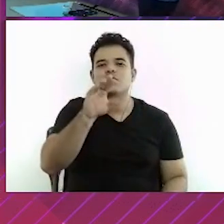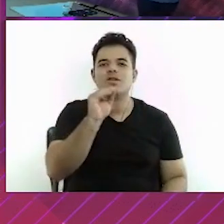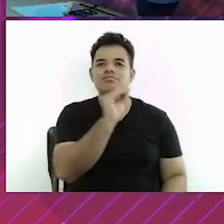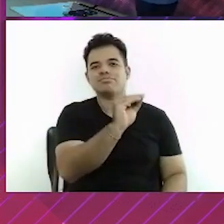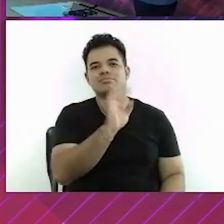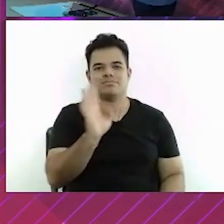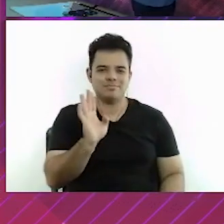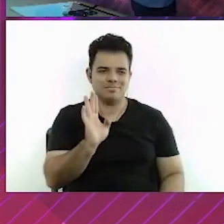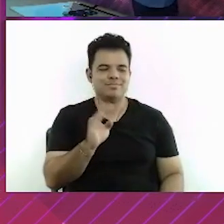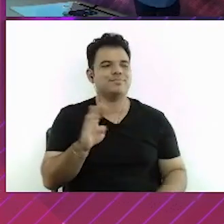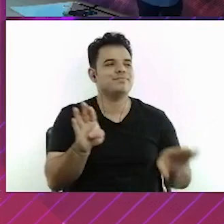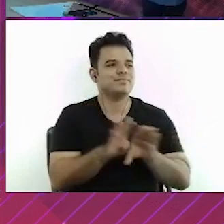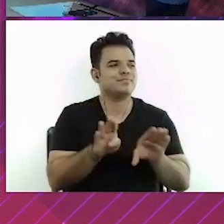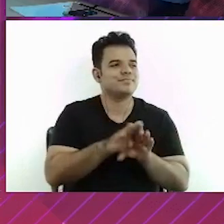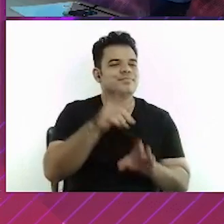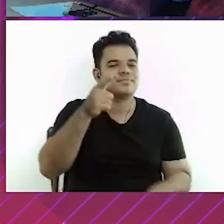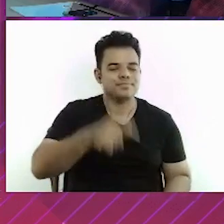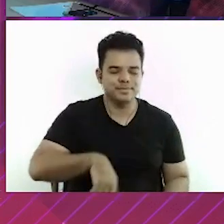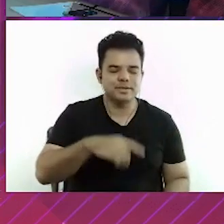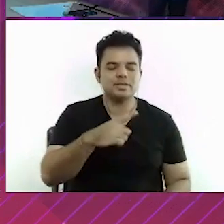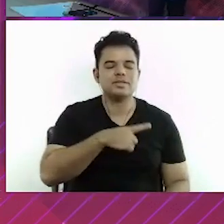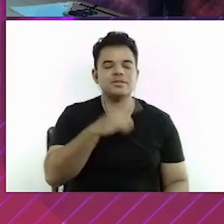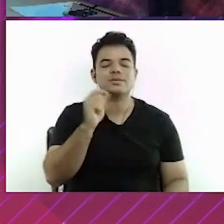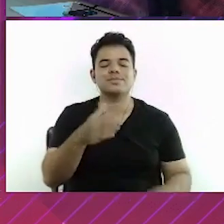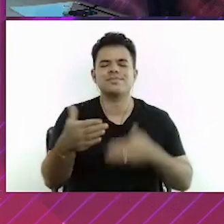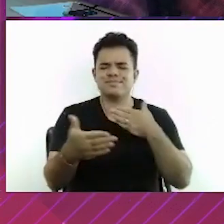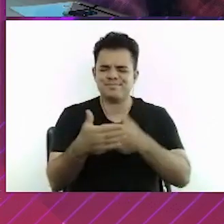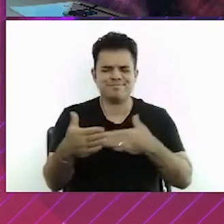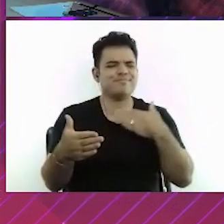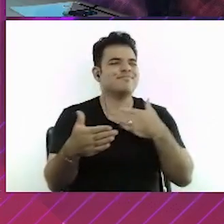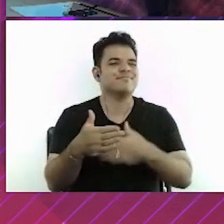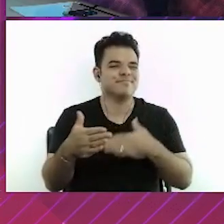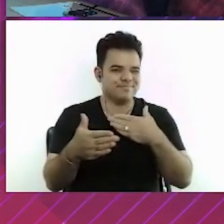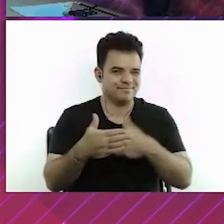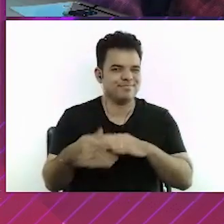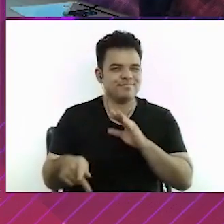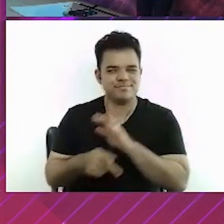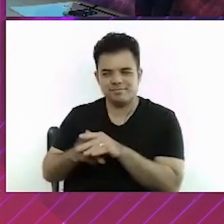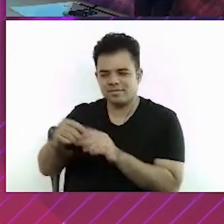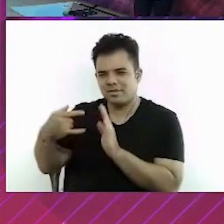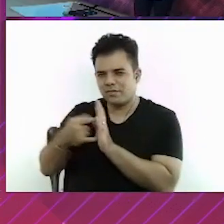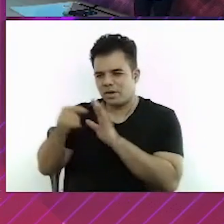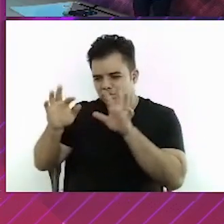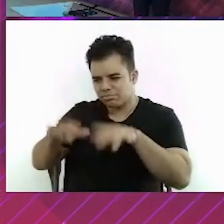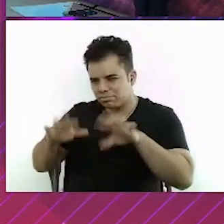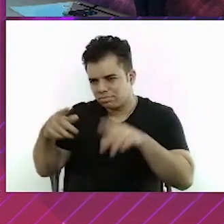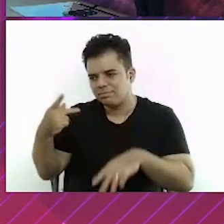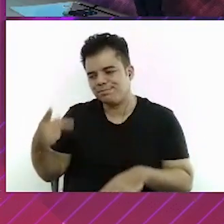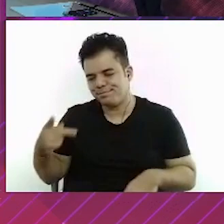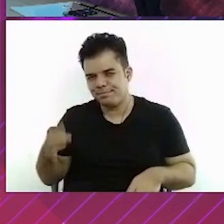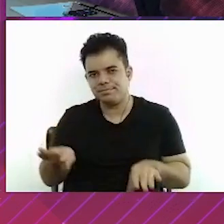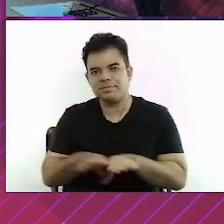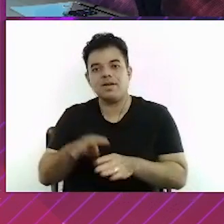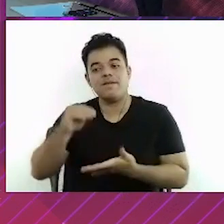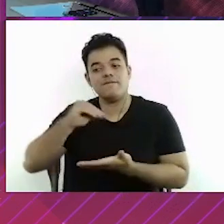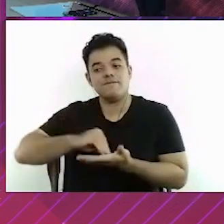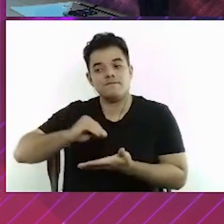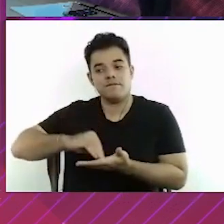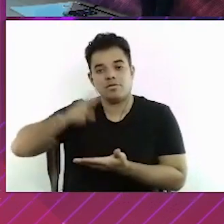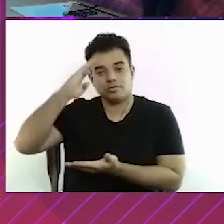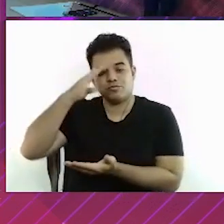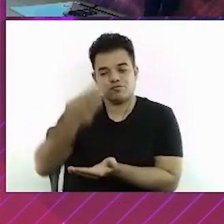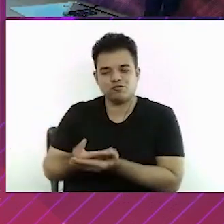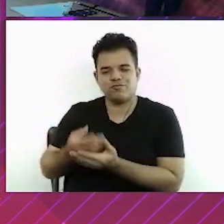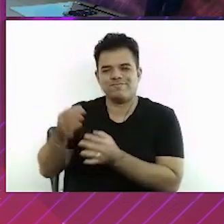Seguindo, nós temos alguns desafios específicos na parte do produtor. A começar pela falta de confiabilidade. O